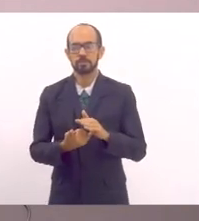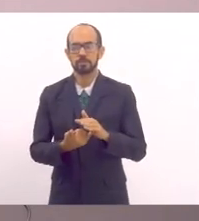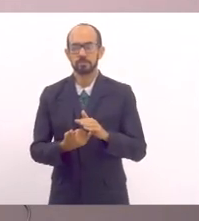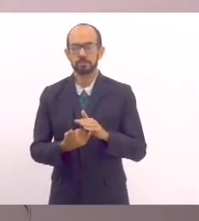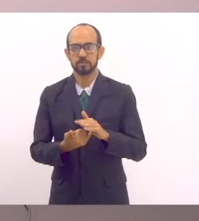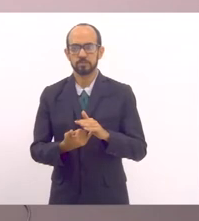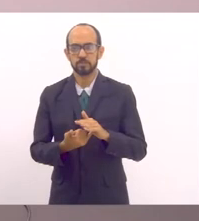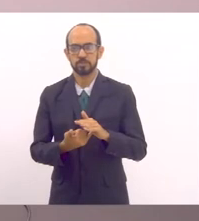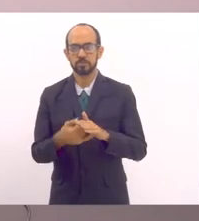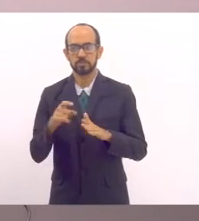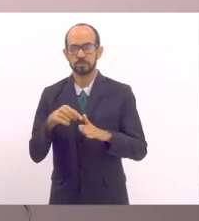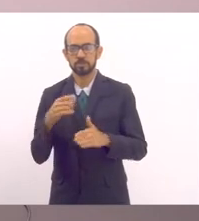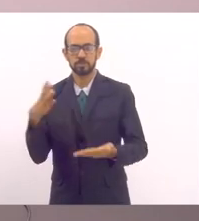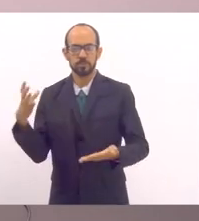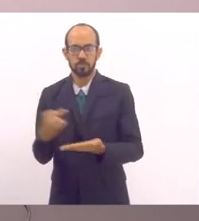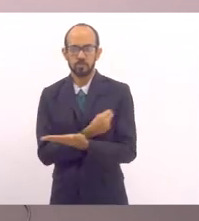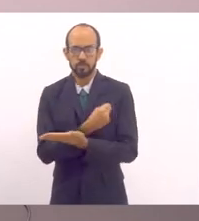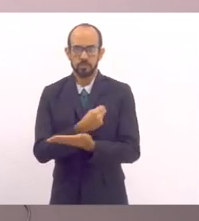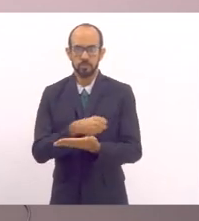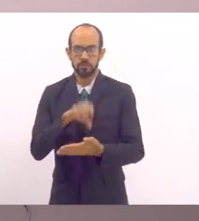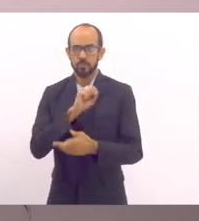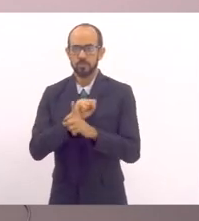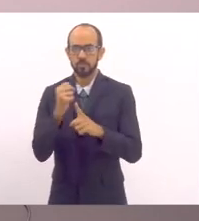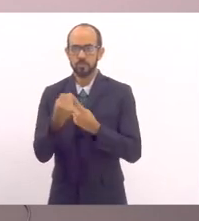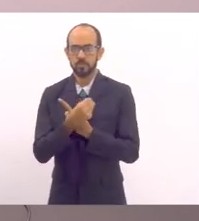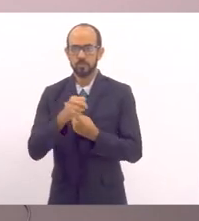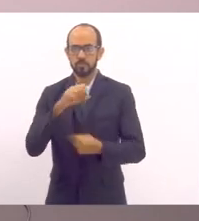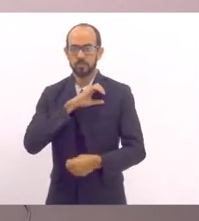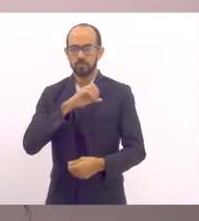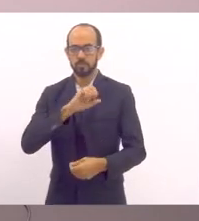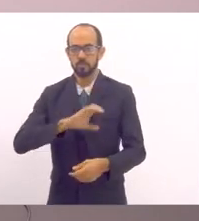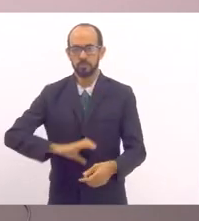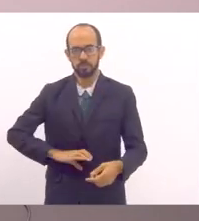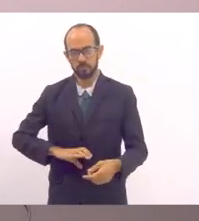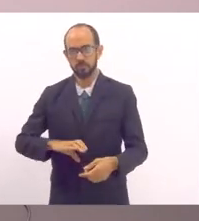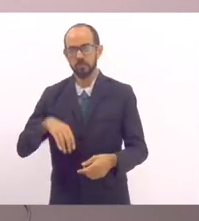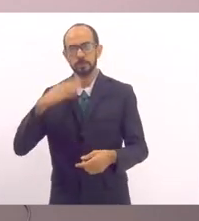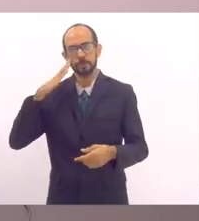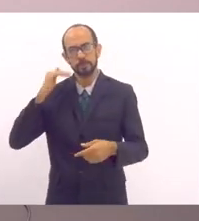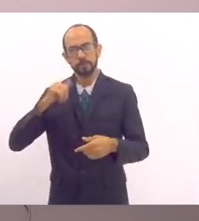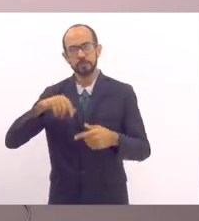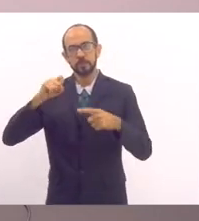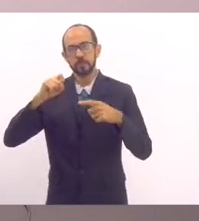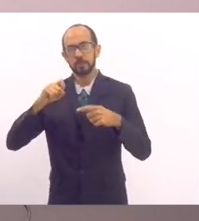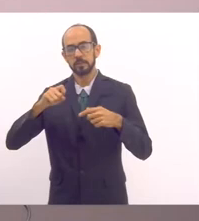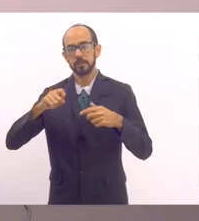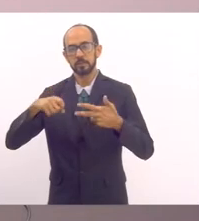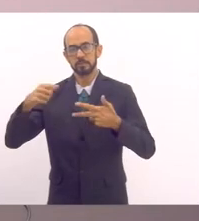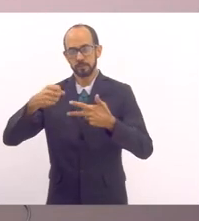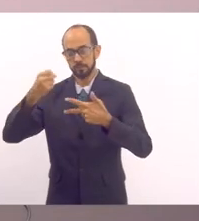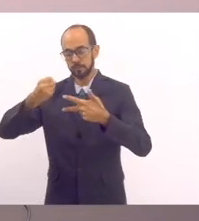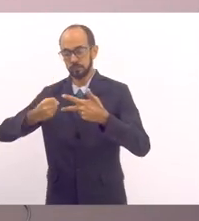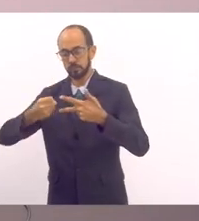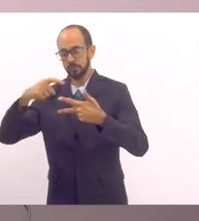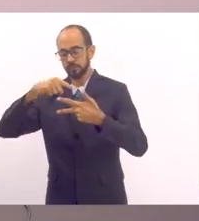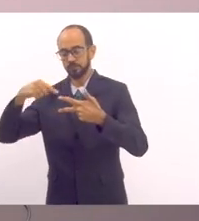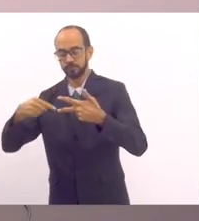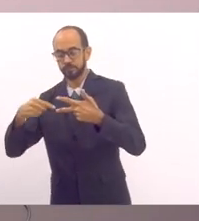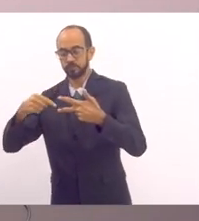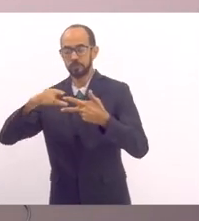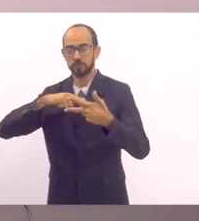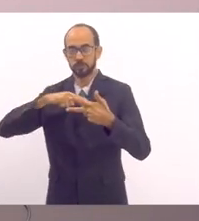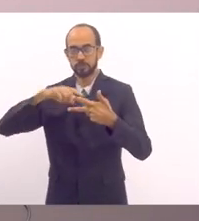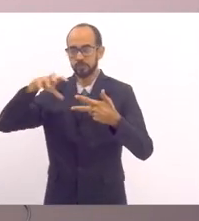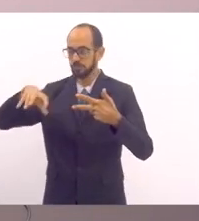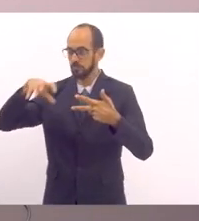da sociedade civil. A gente sabe da questão da divisão dos poderes, né, e a independência e a harmonia em que pauta a